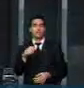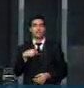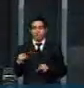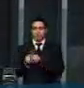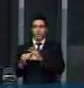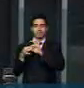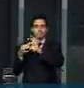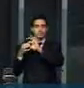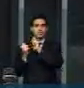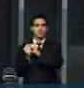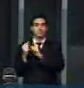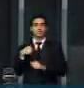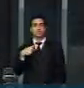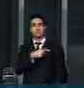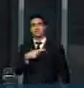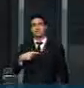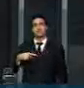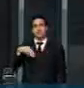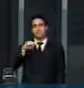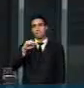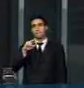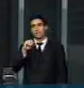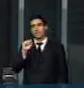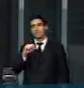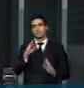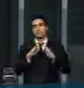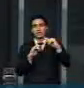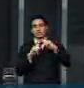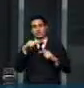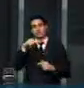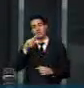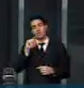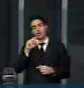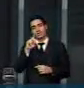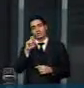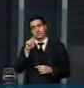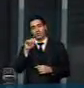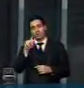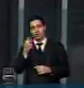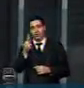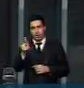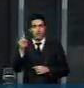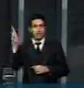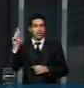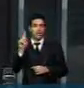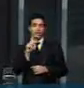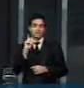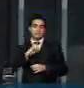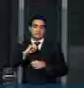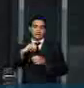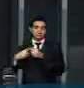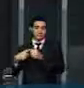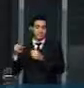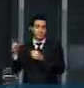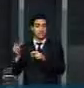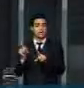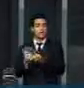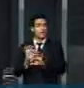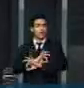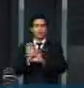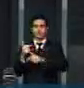também, que é o pastor Marcos Vinícius, da Quadrangular de Divinópolis, citando também o trabalho excelente realizado